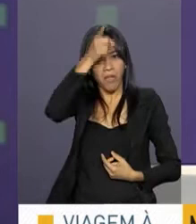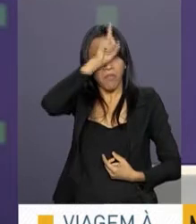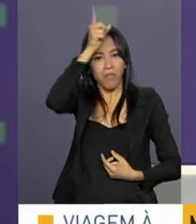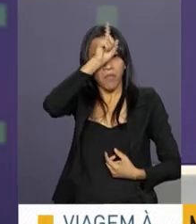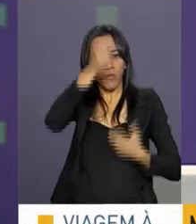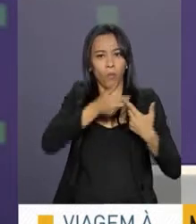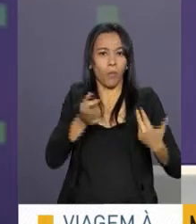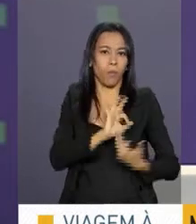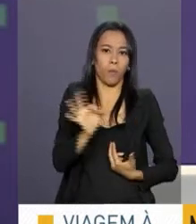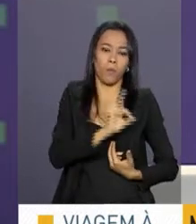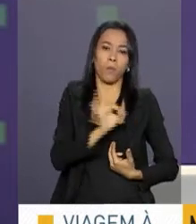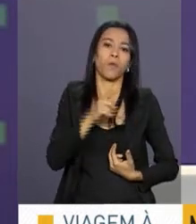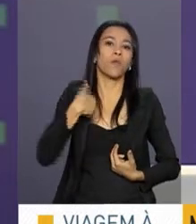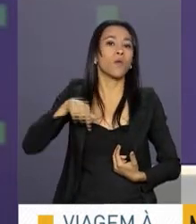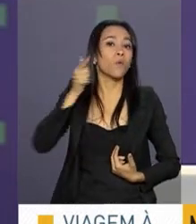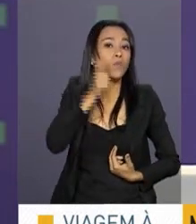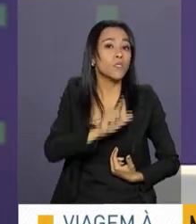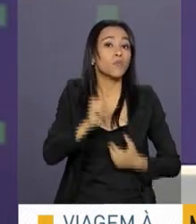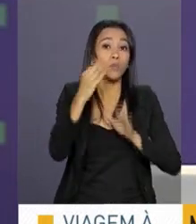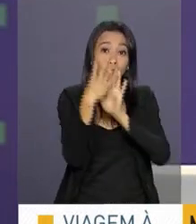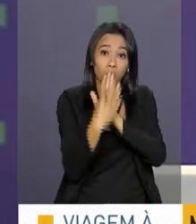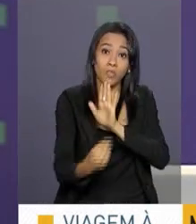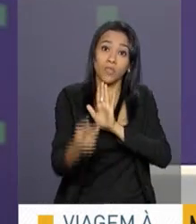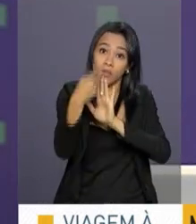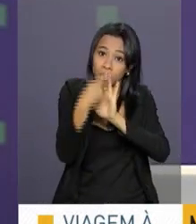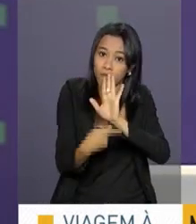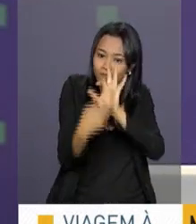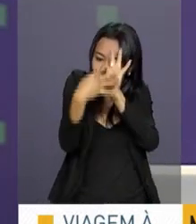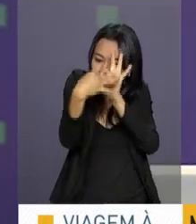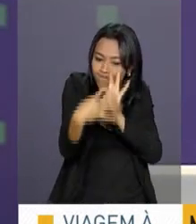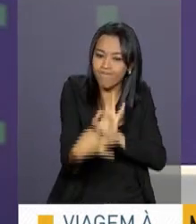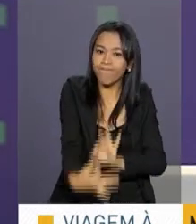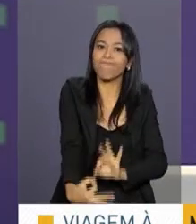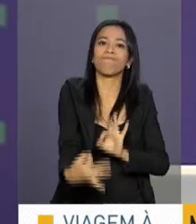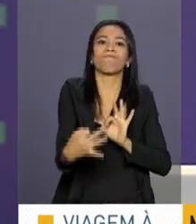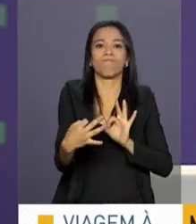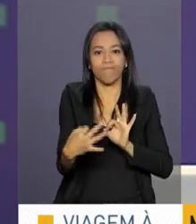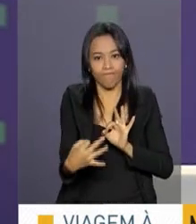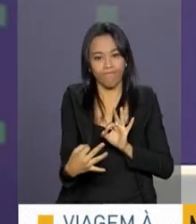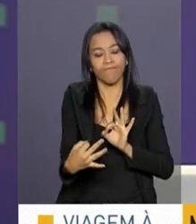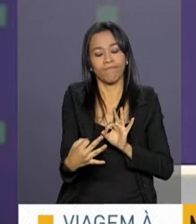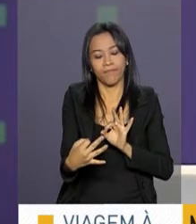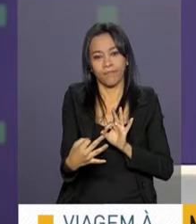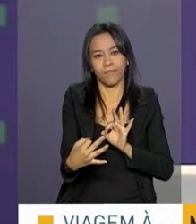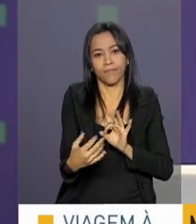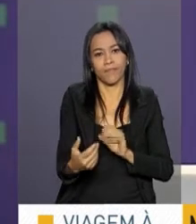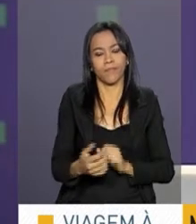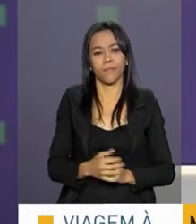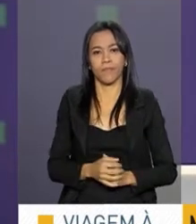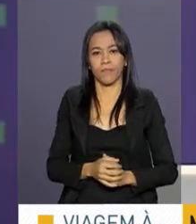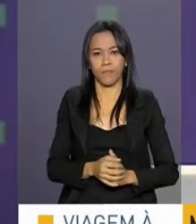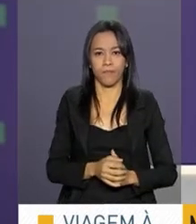um plano, um projeto de concessão e modelagem de concessão, né, absolutamente